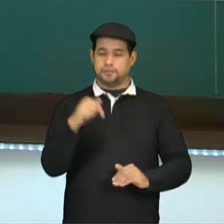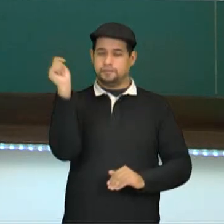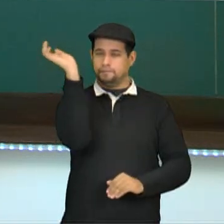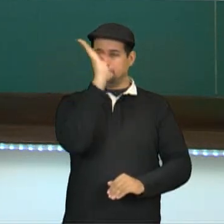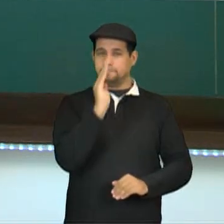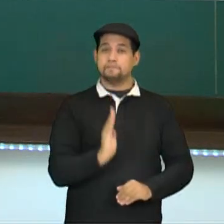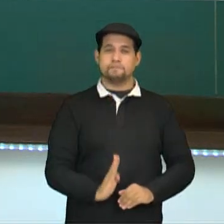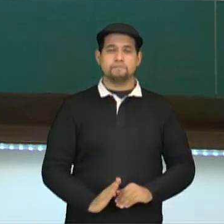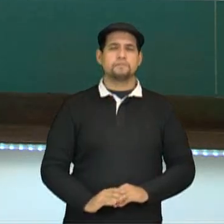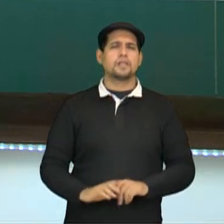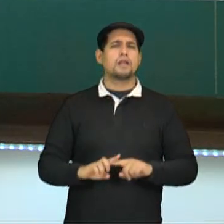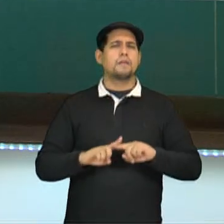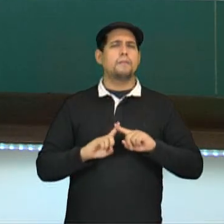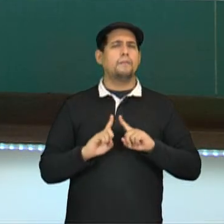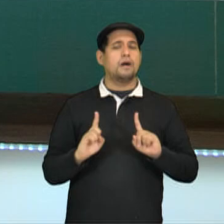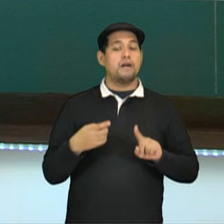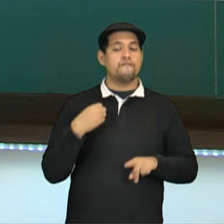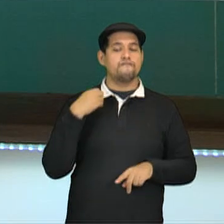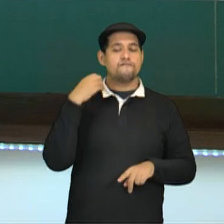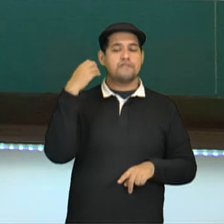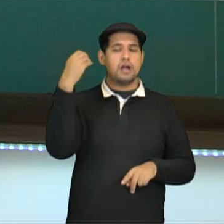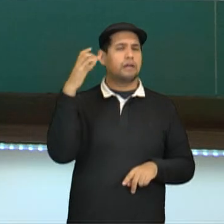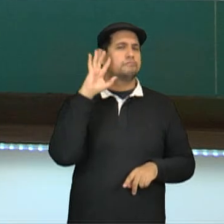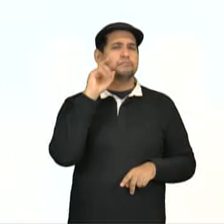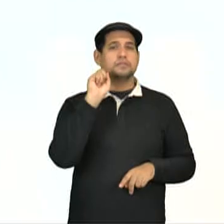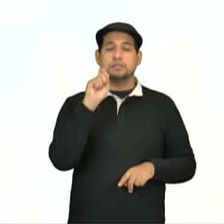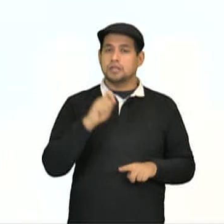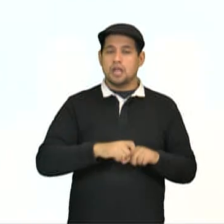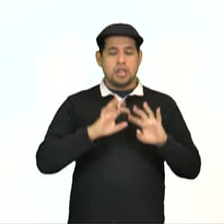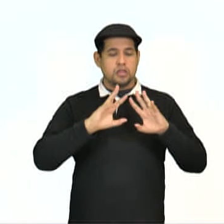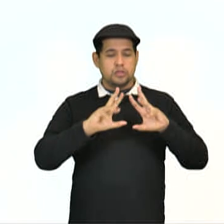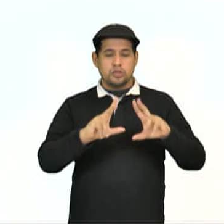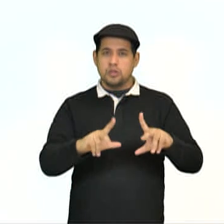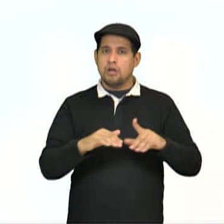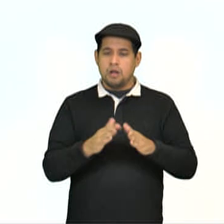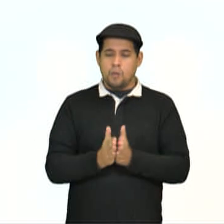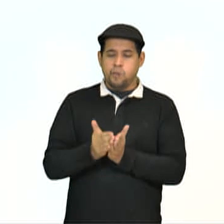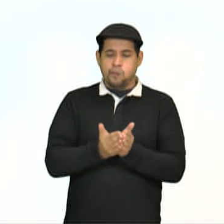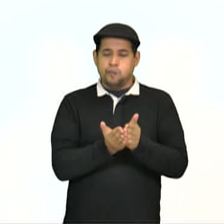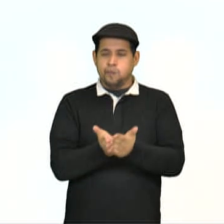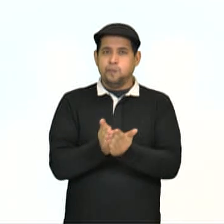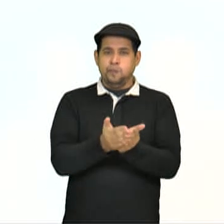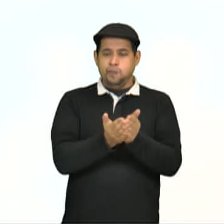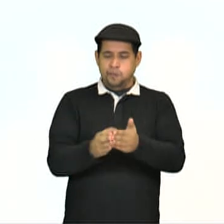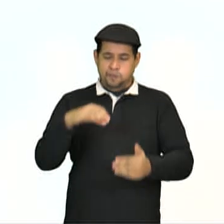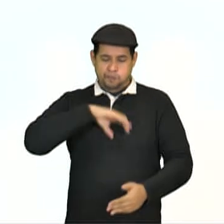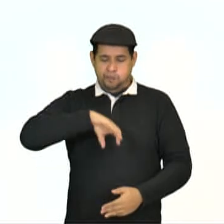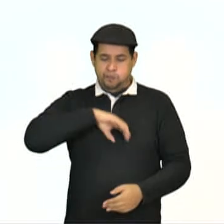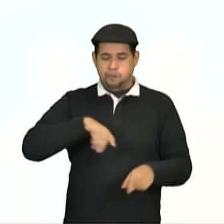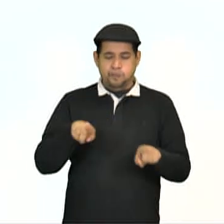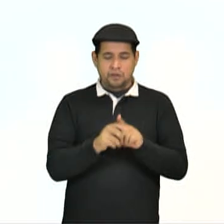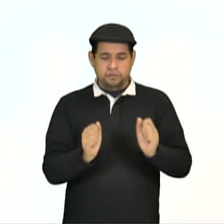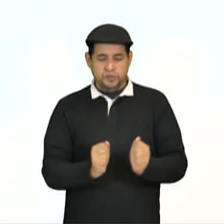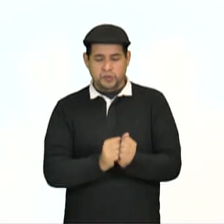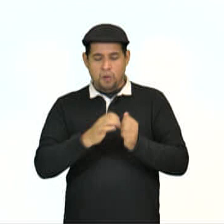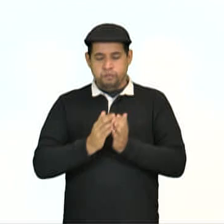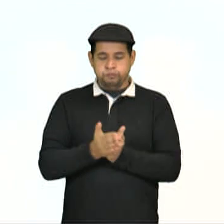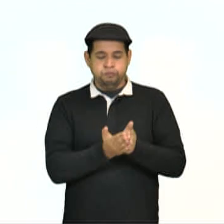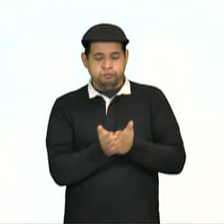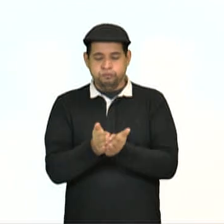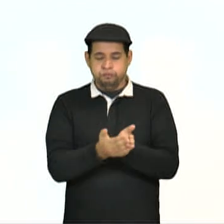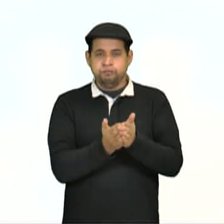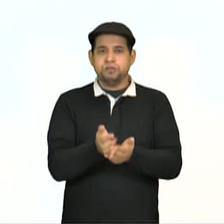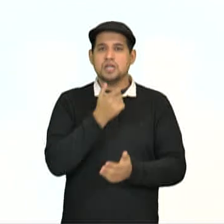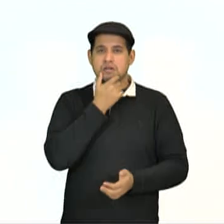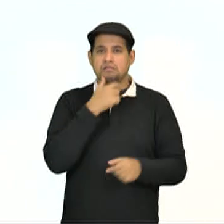Brasil. A viagem, ela vai envolver toda a marinha portuguesa, contando com o auxílio da marinha inglesa, né?